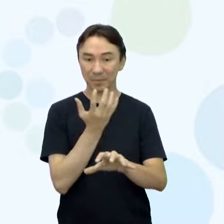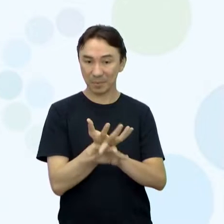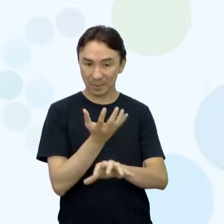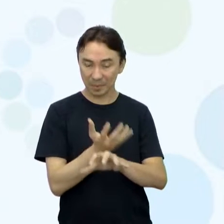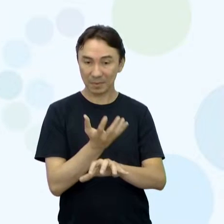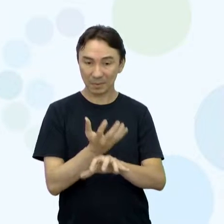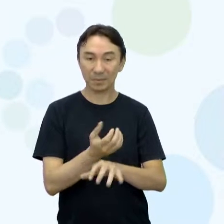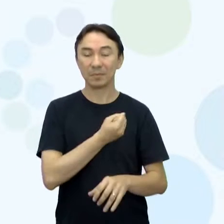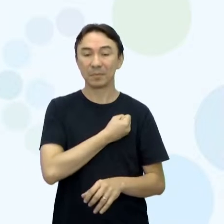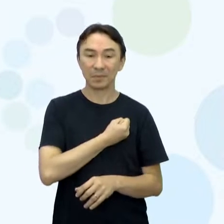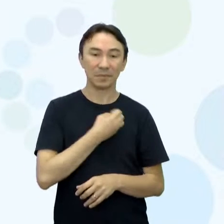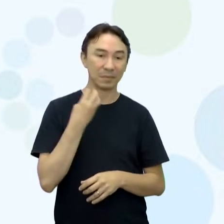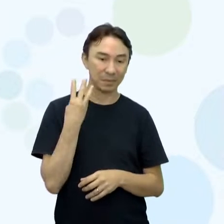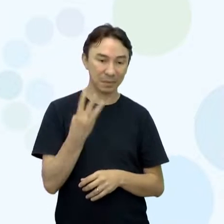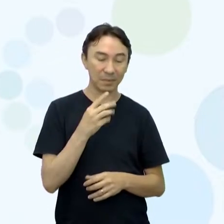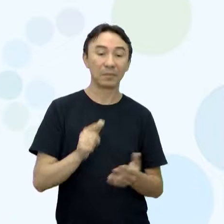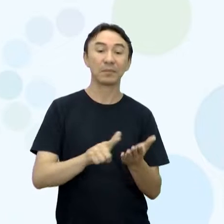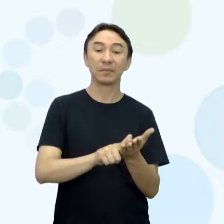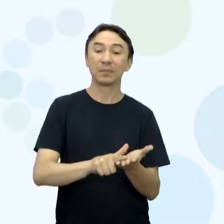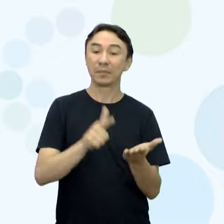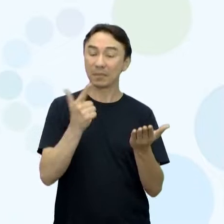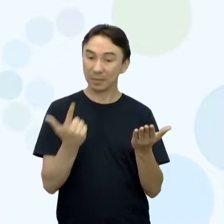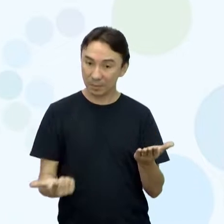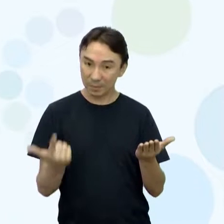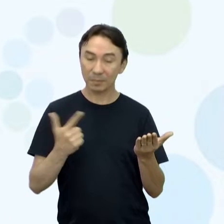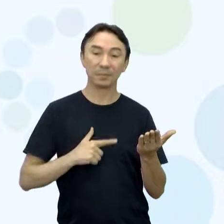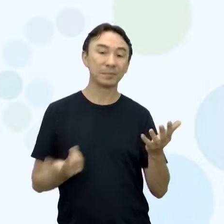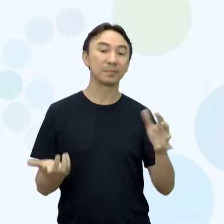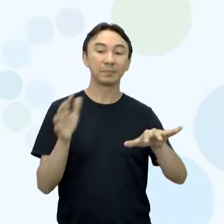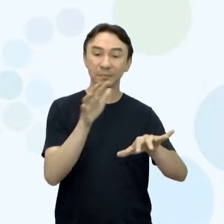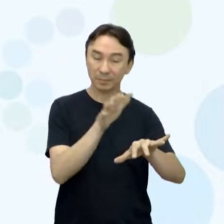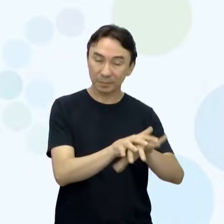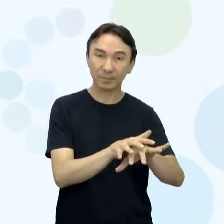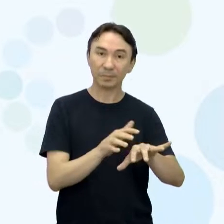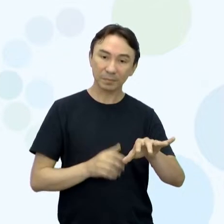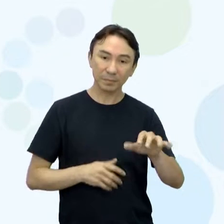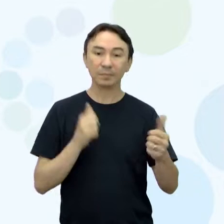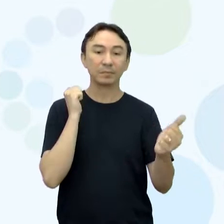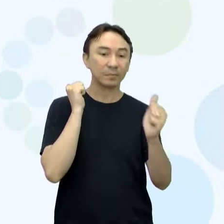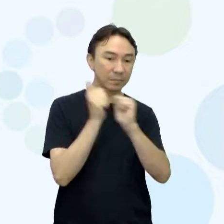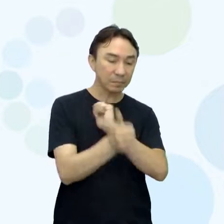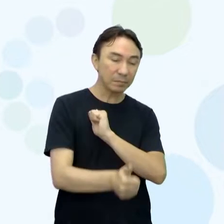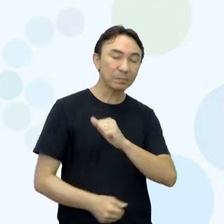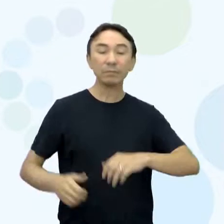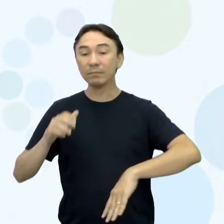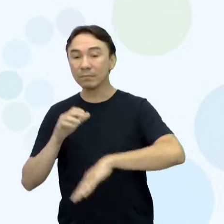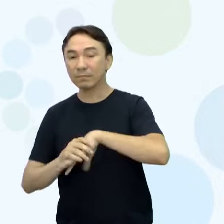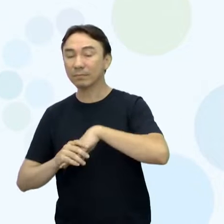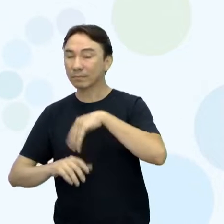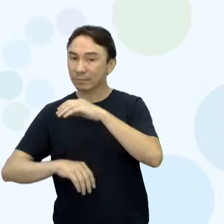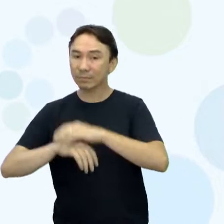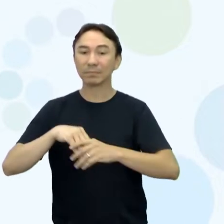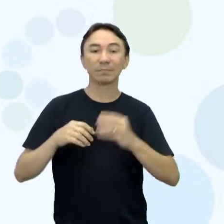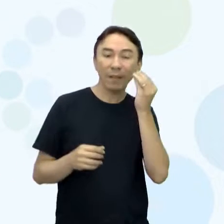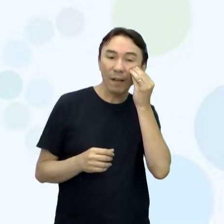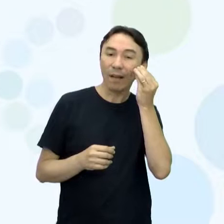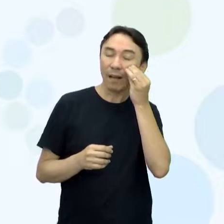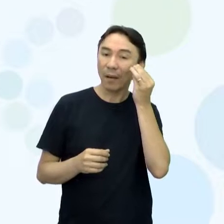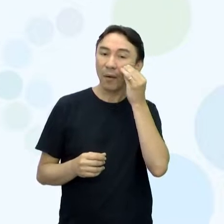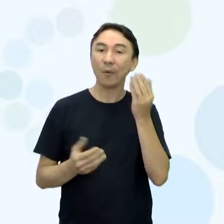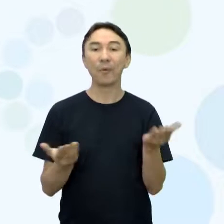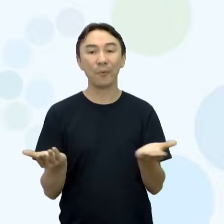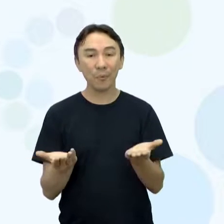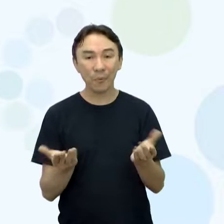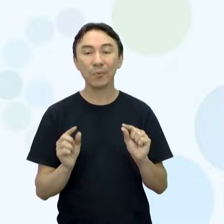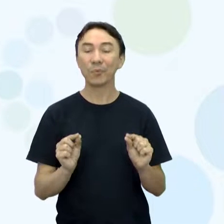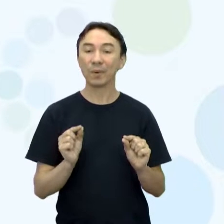dos esportes, práticas e experimentações. Análises sobre coberturas jornalísticas. Hoje,